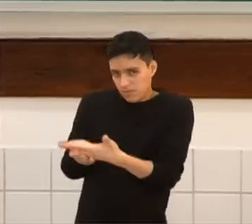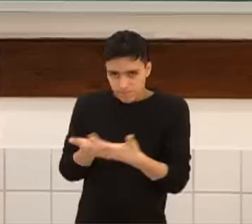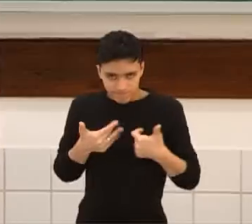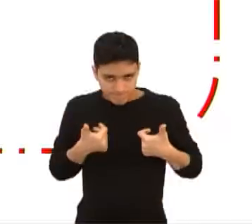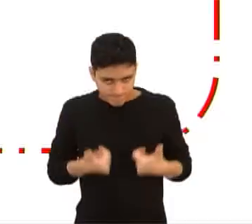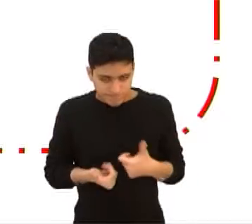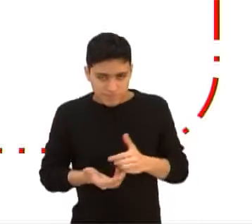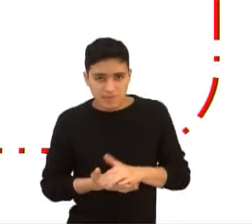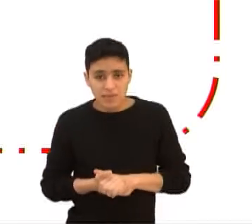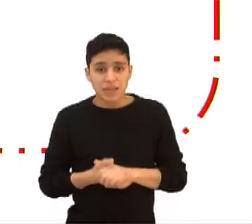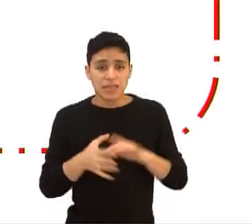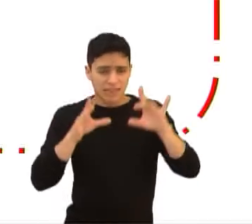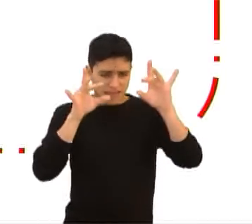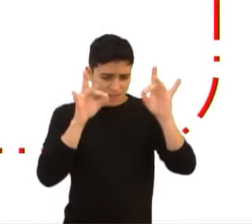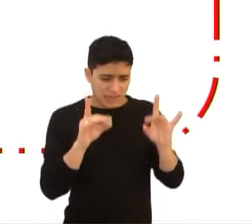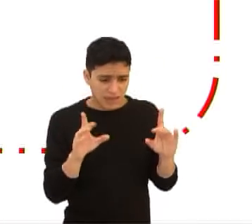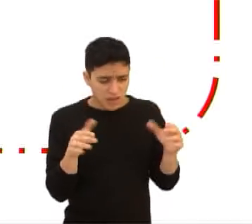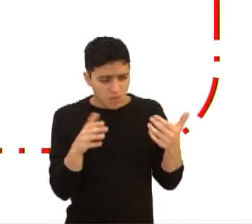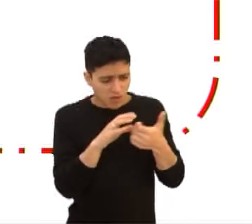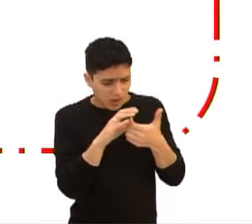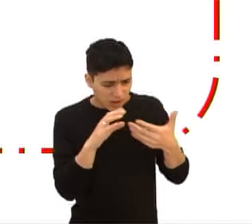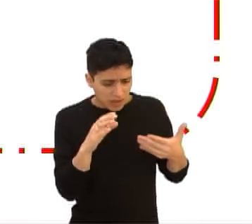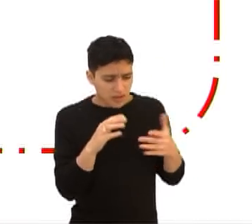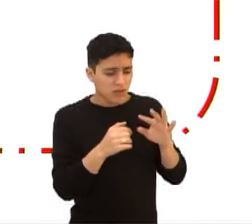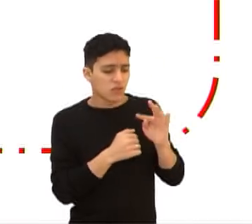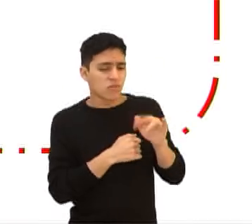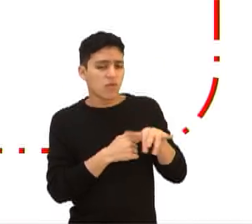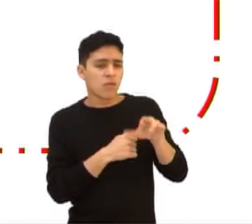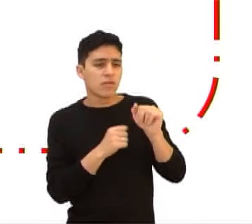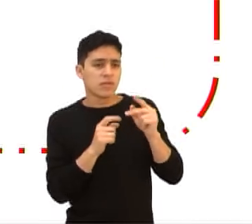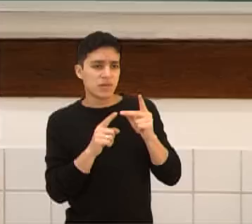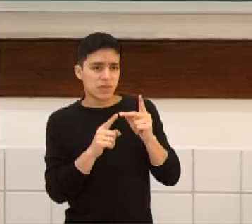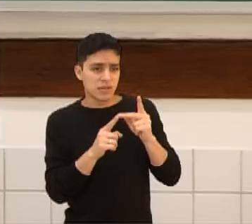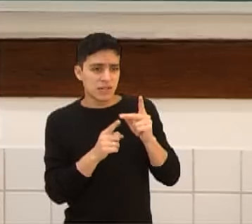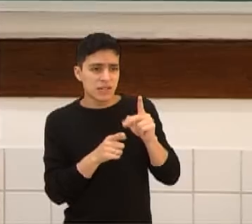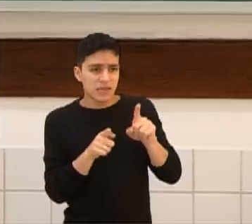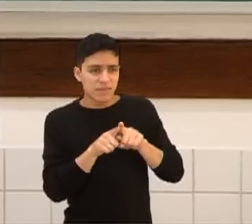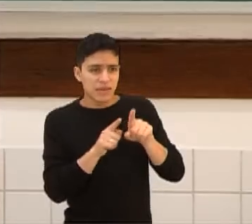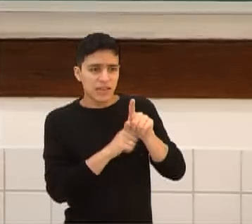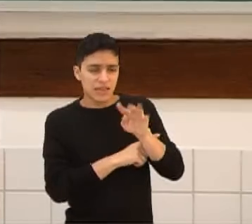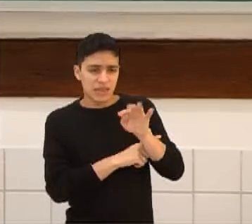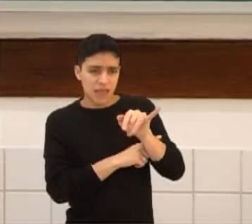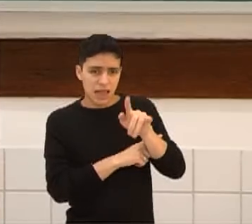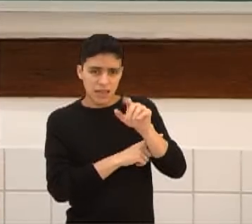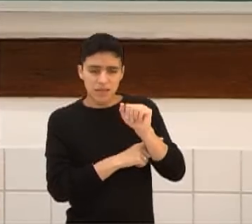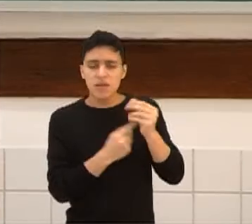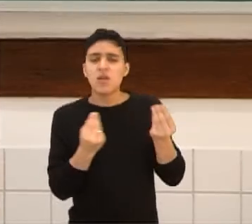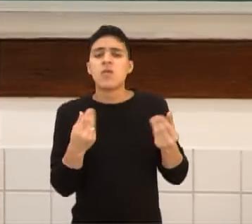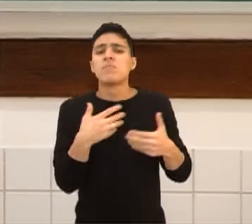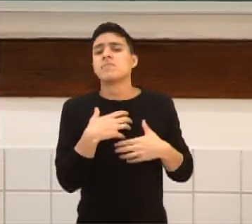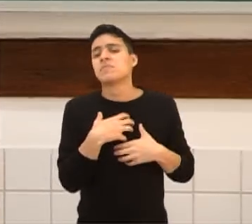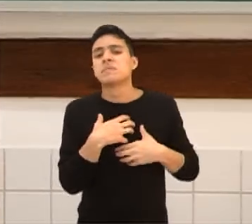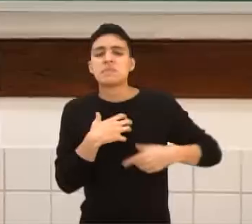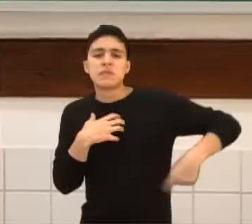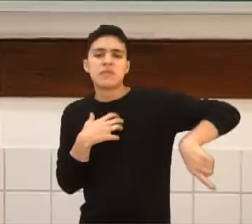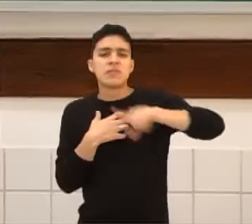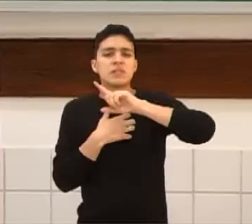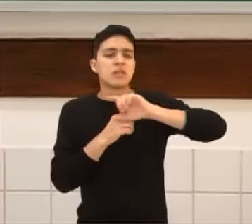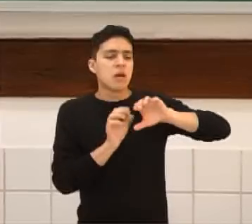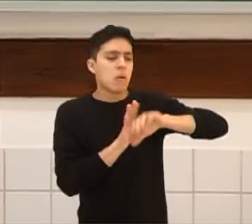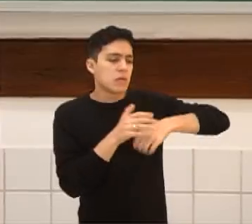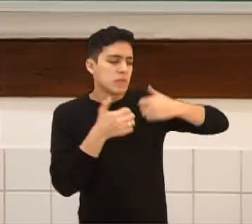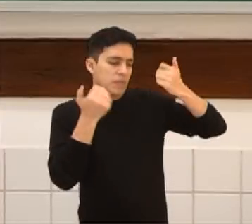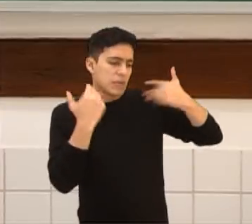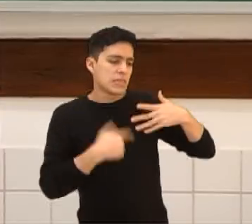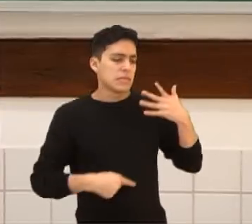colégio. Descreva as características da tundra e da taiga. Fale um pouquinho sobre como você definiria